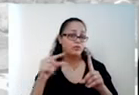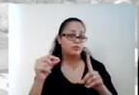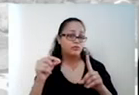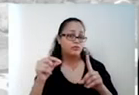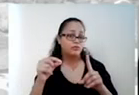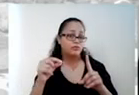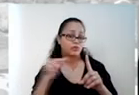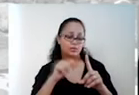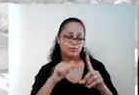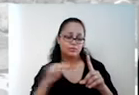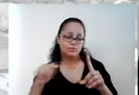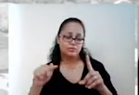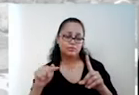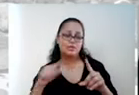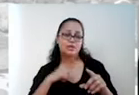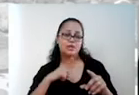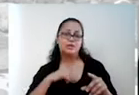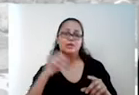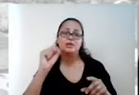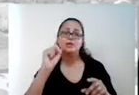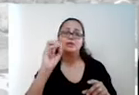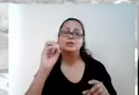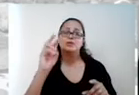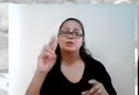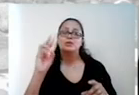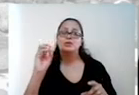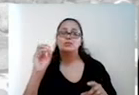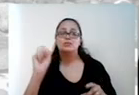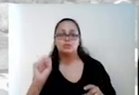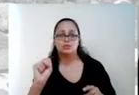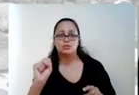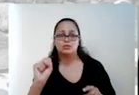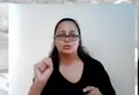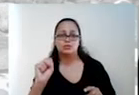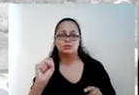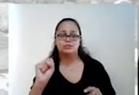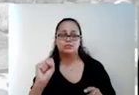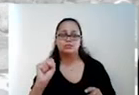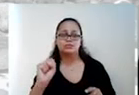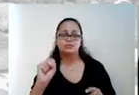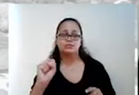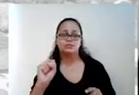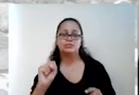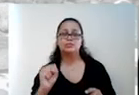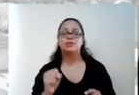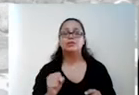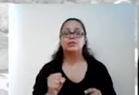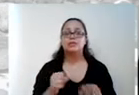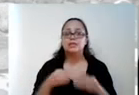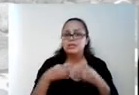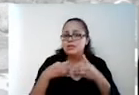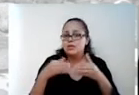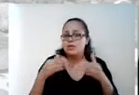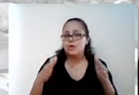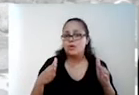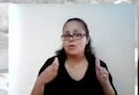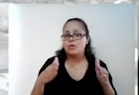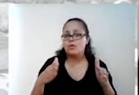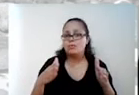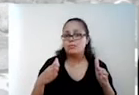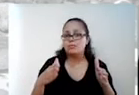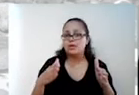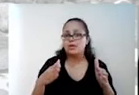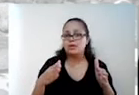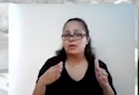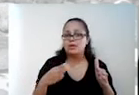observamos os soros. Dentro dos soros, tem esporos. E conforme os soros se rompem, esses esporos caem no